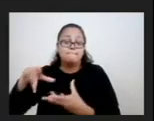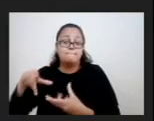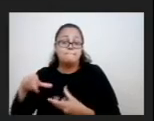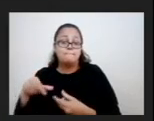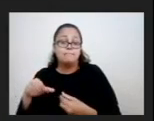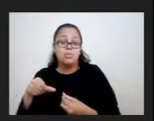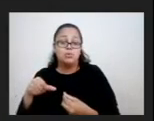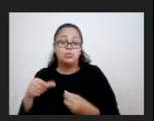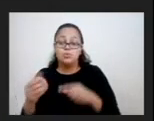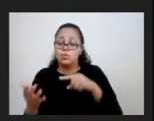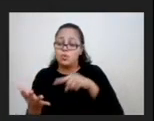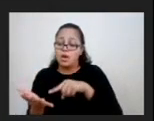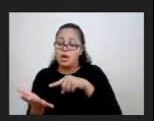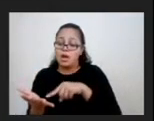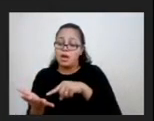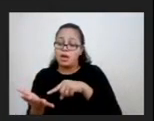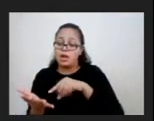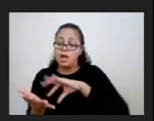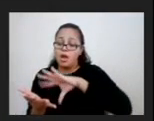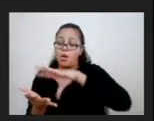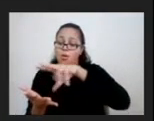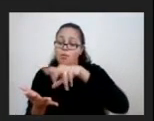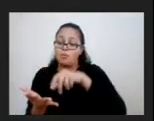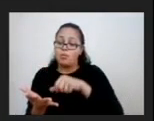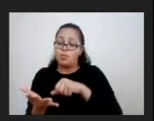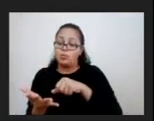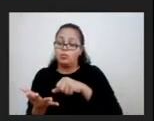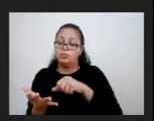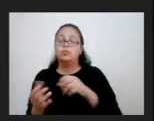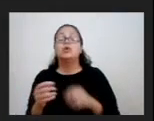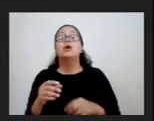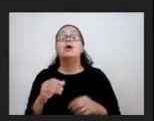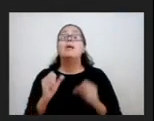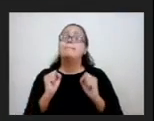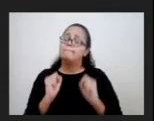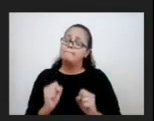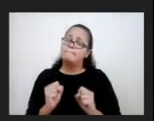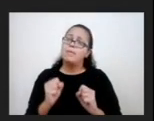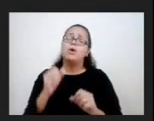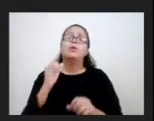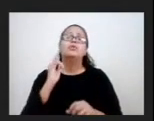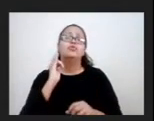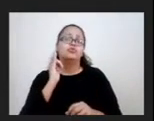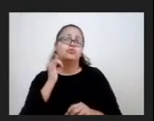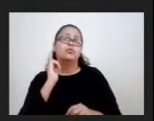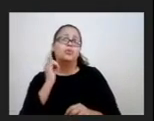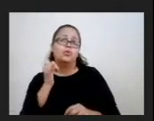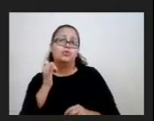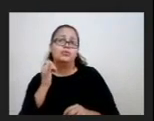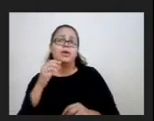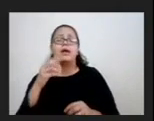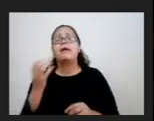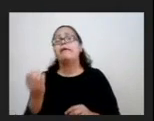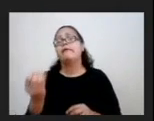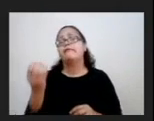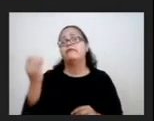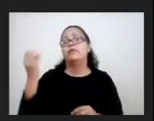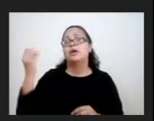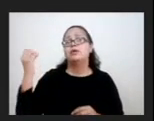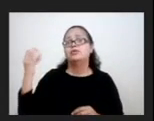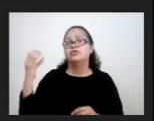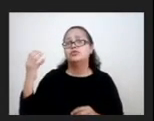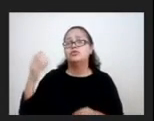muito fácil eu pesquisar sobre um determinado lugar. E aí eu posso contar muito bem que eu fui, sei lá, para Portugal, para os Estados Unidos,